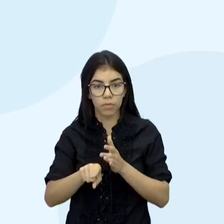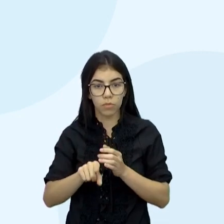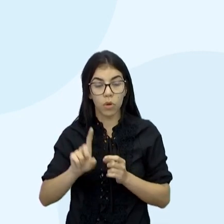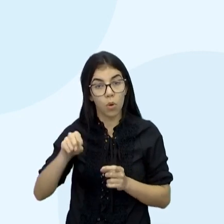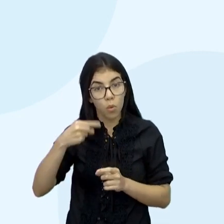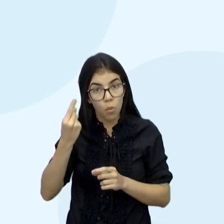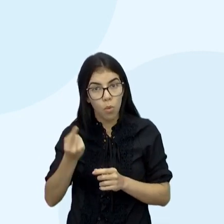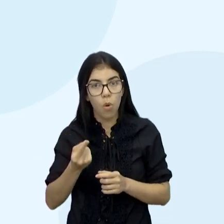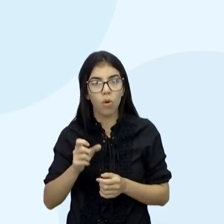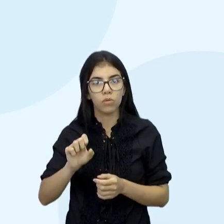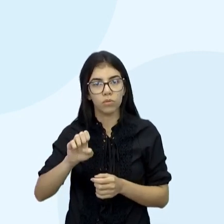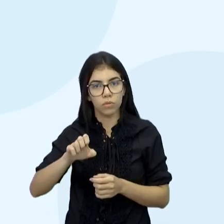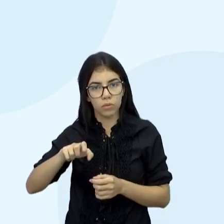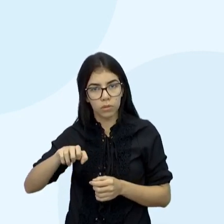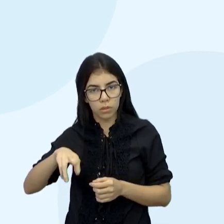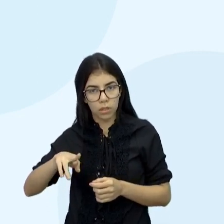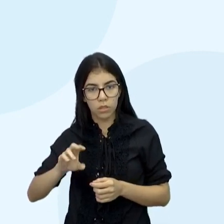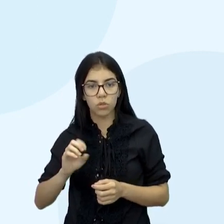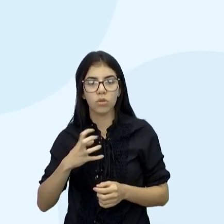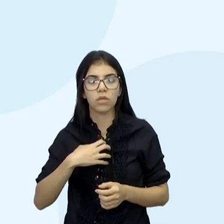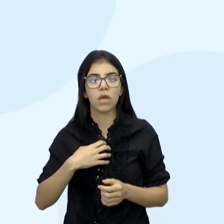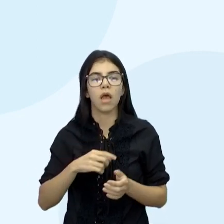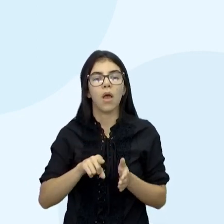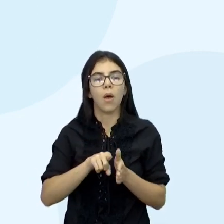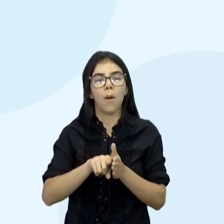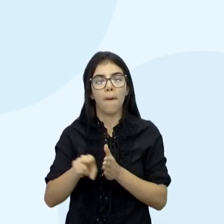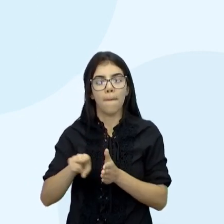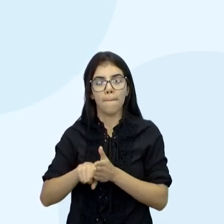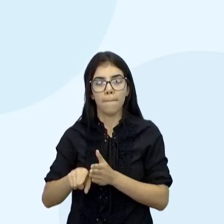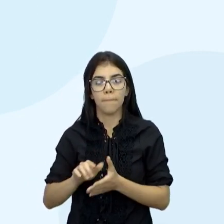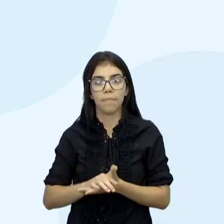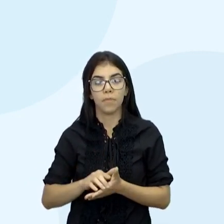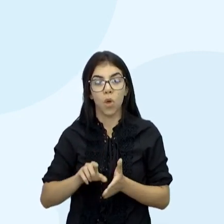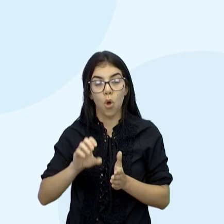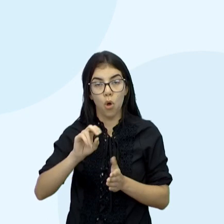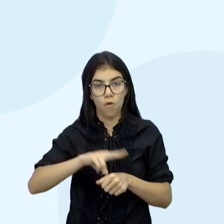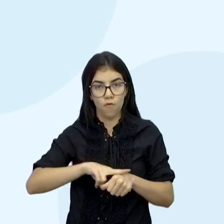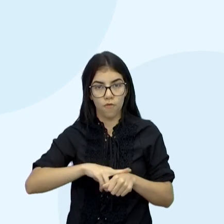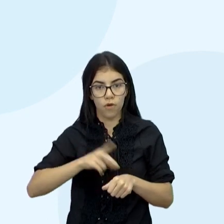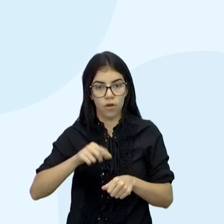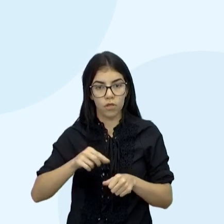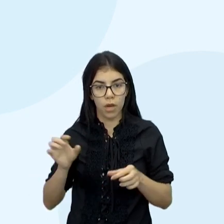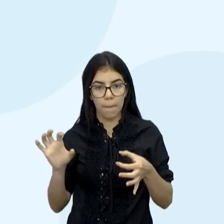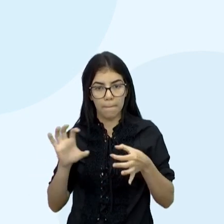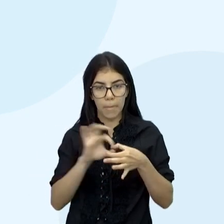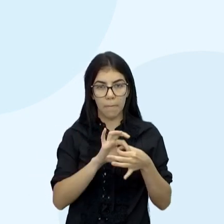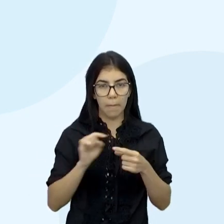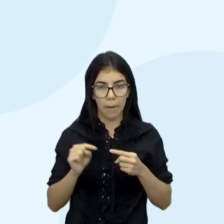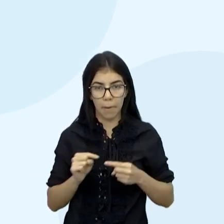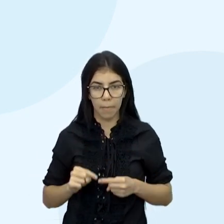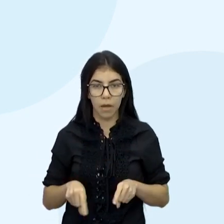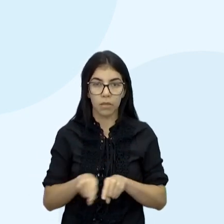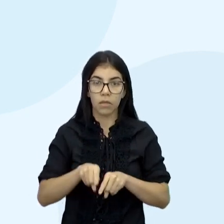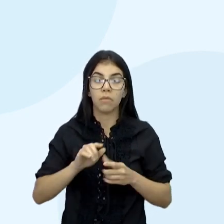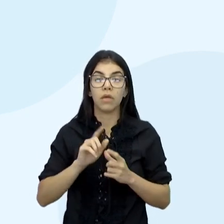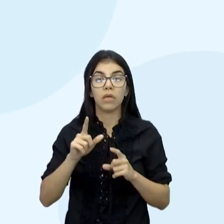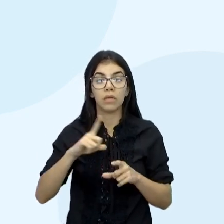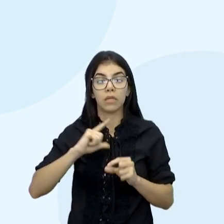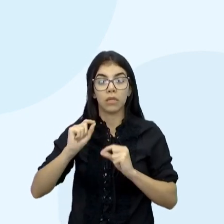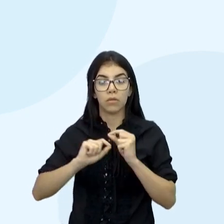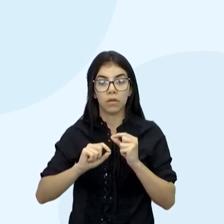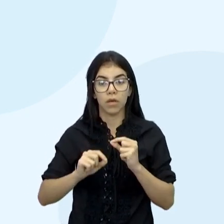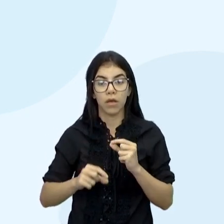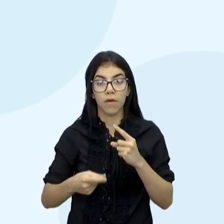de novo, que é lá dentro usando a resposta. Tá. E tem um operador, que é o junte tal coisa com tal coisa, e além disso tem o de